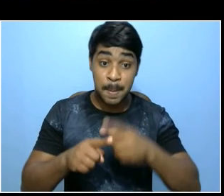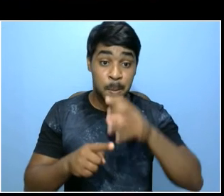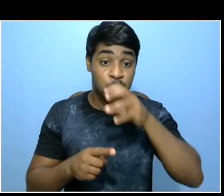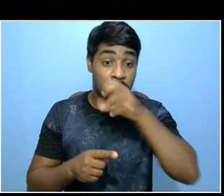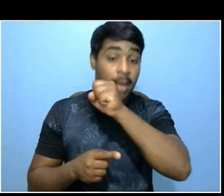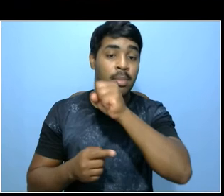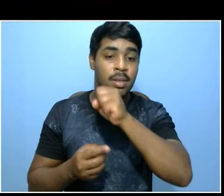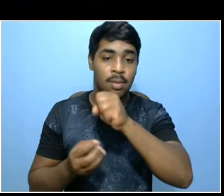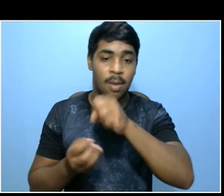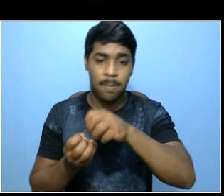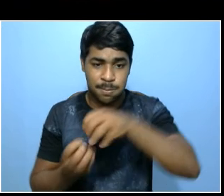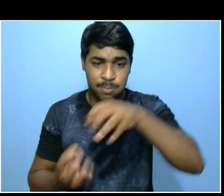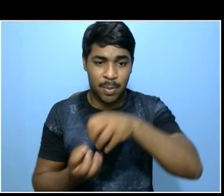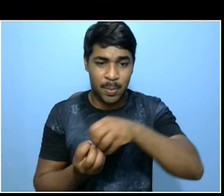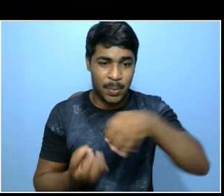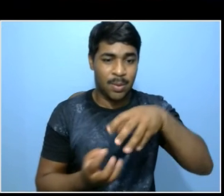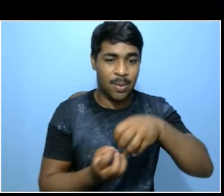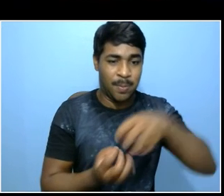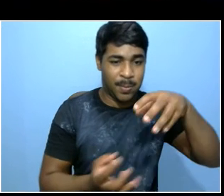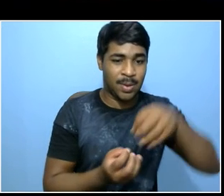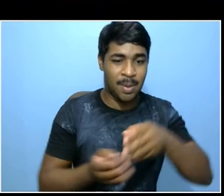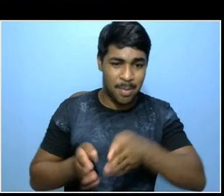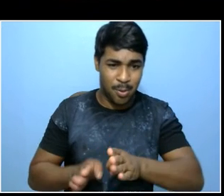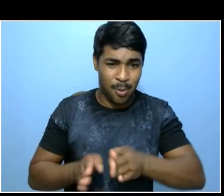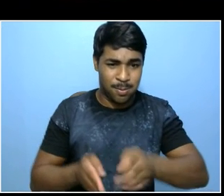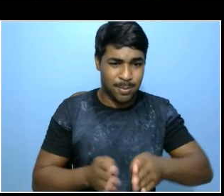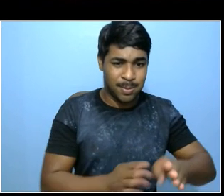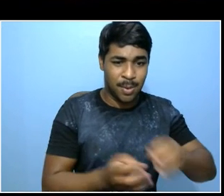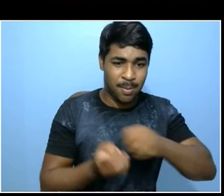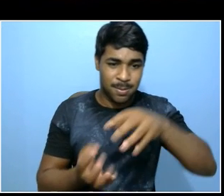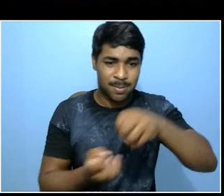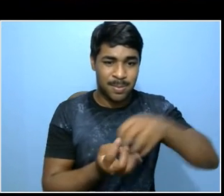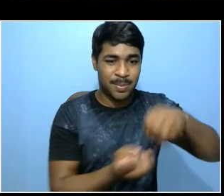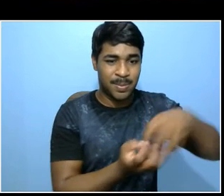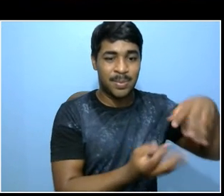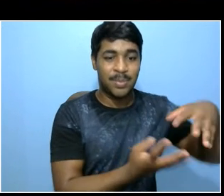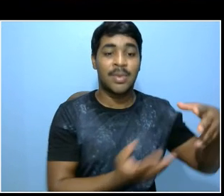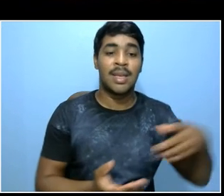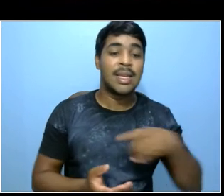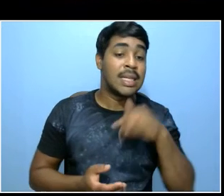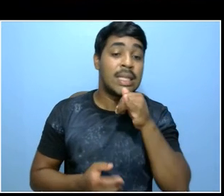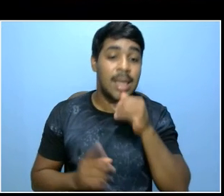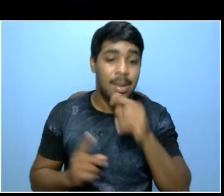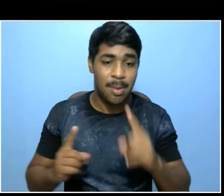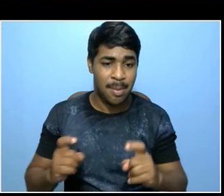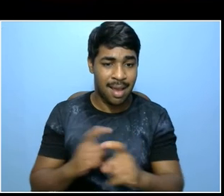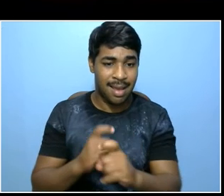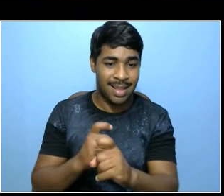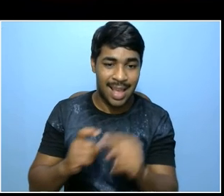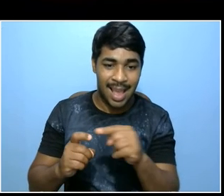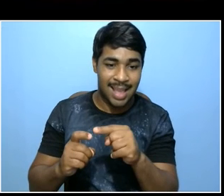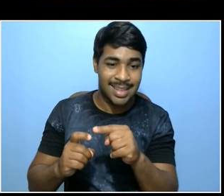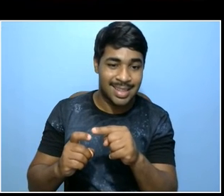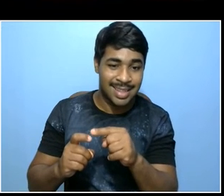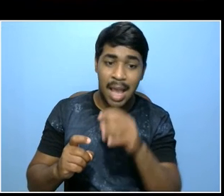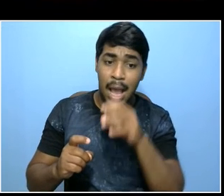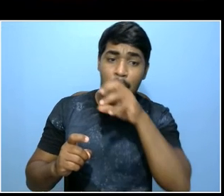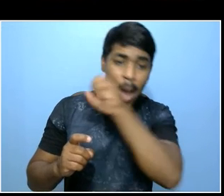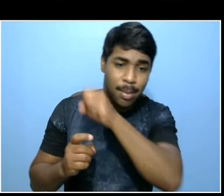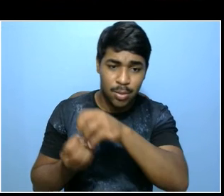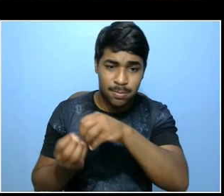tá? Imagina uma bactéria se dividindo. Ela vai produzir um número muito grande de outras bactérias, tá? Tem um